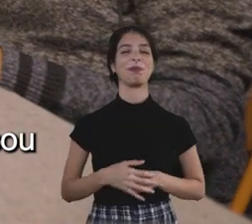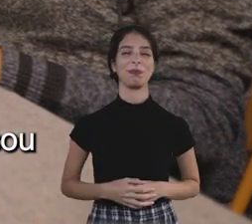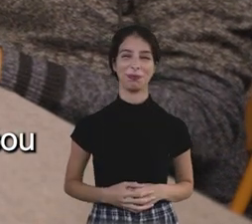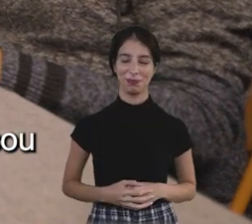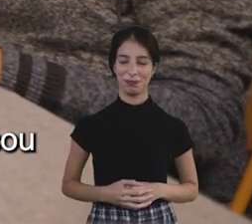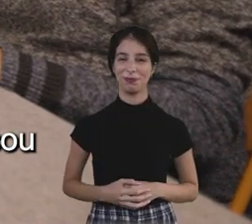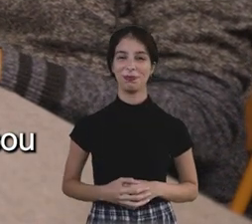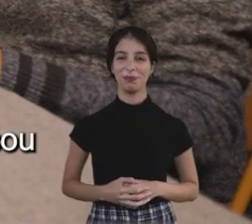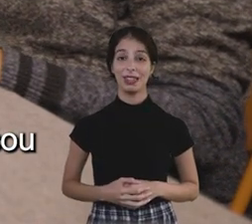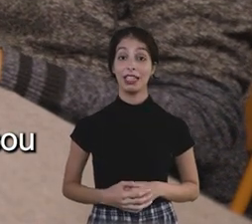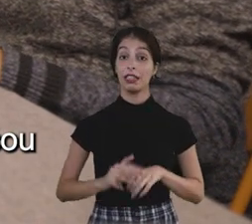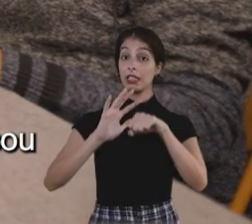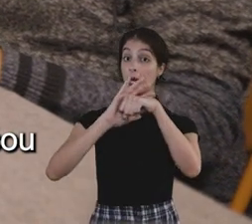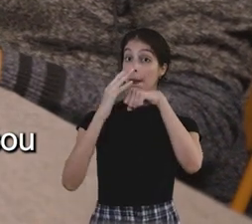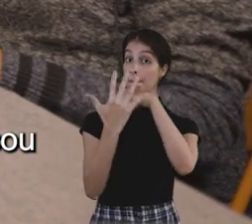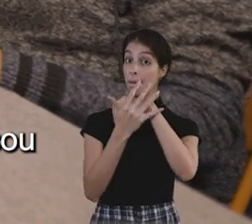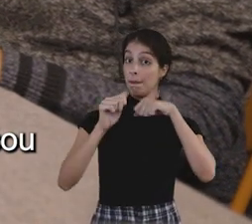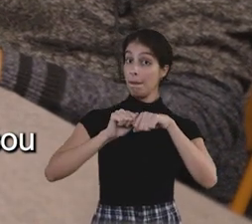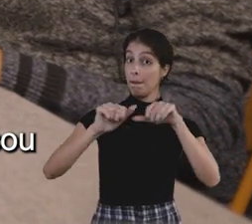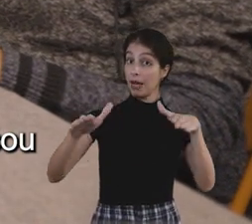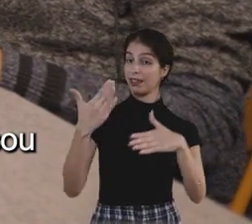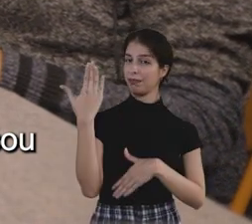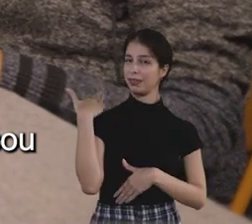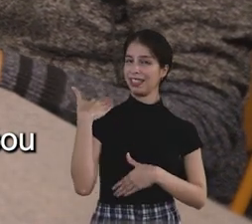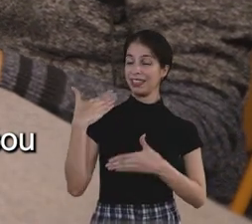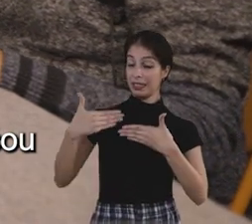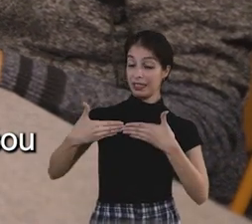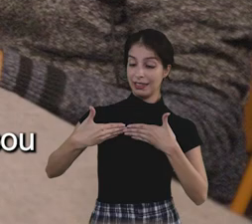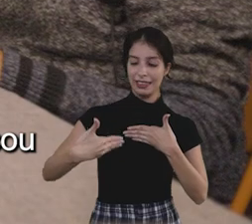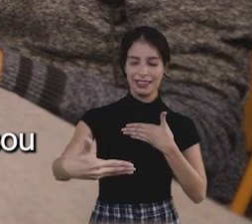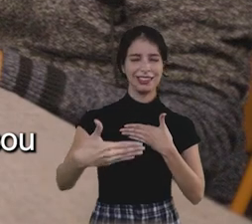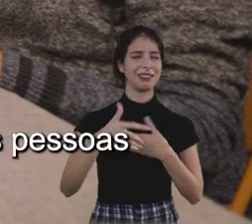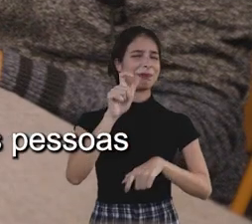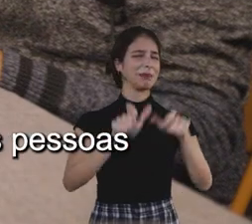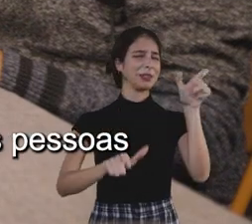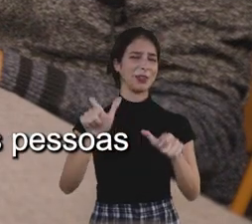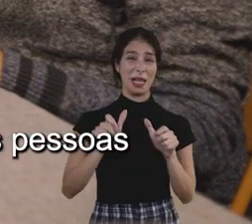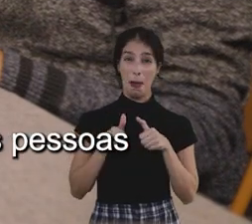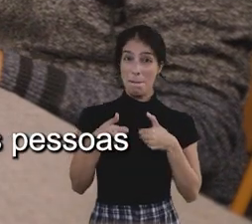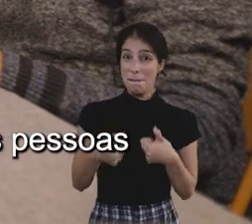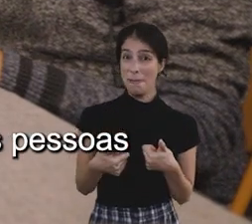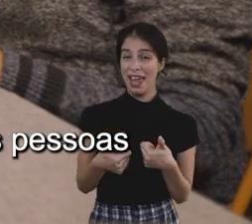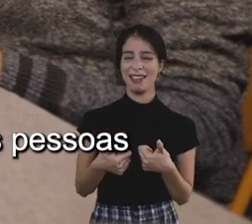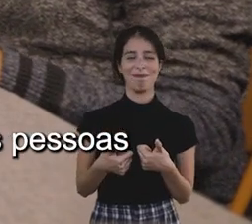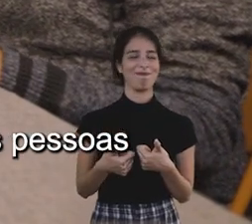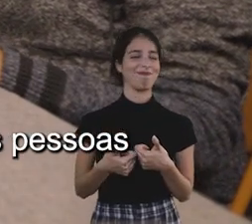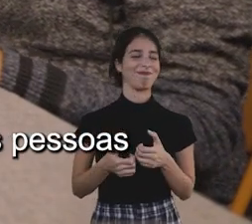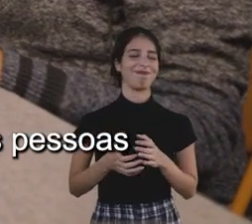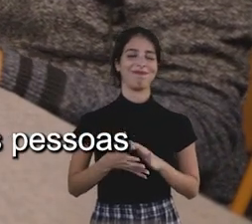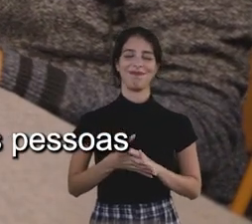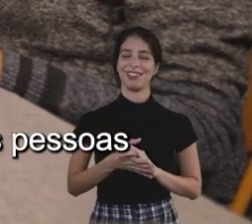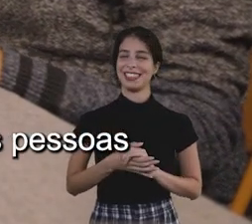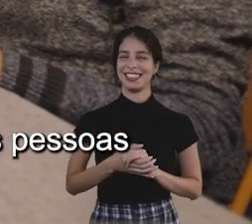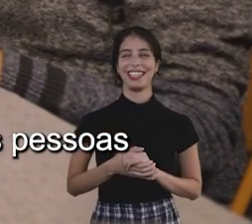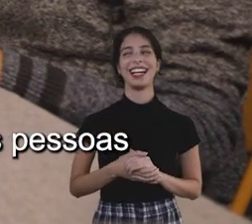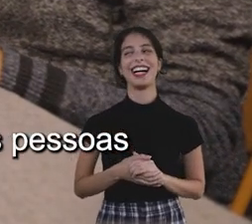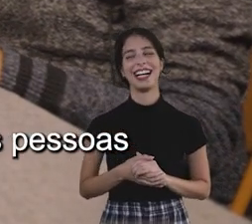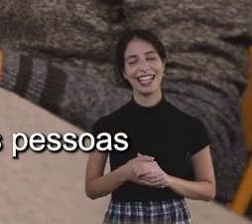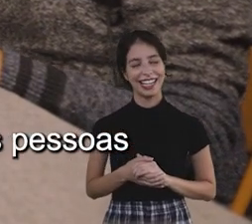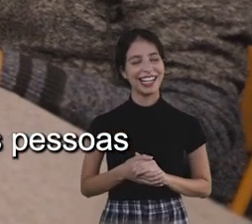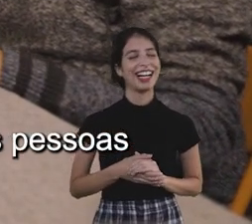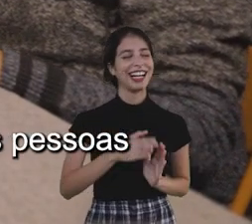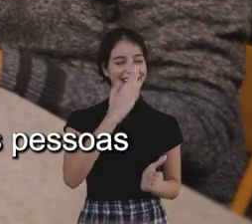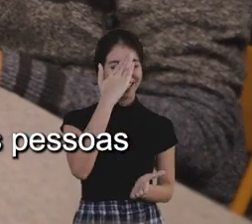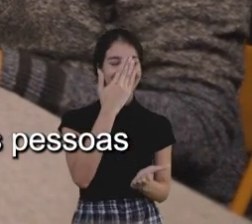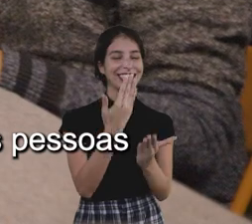depois da pandemia sobretudo eh ninguém ficou bem né Eu acho que não acho que pela minha mostragem das